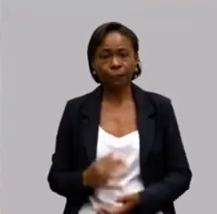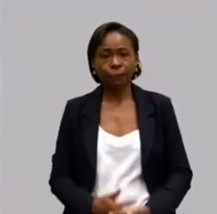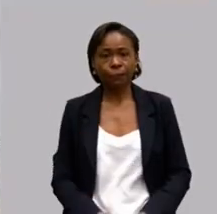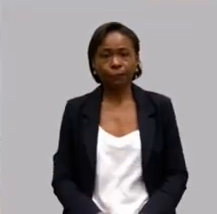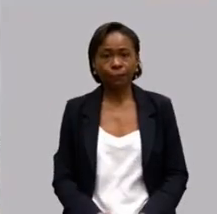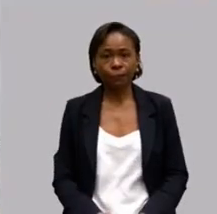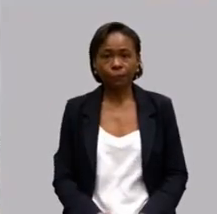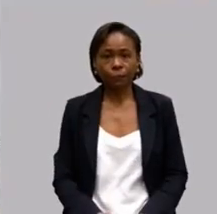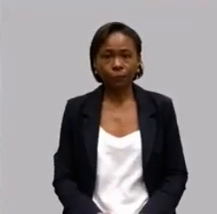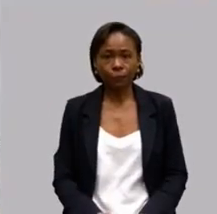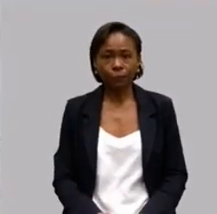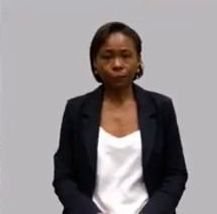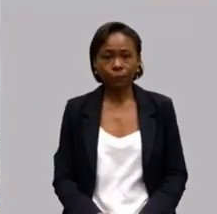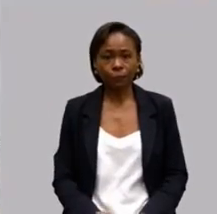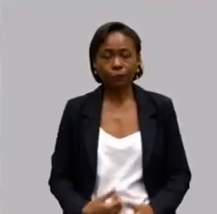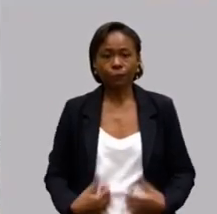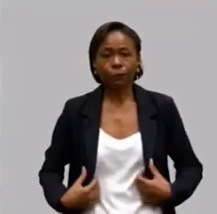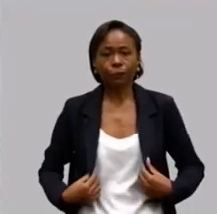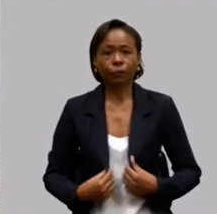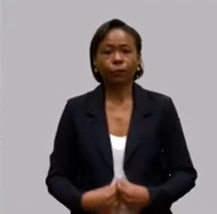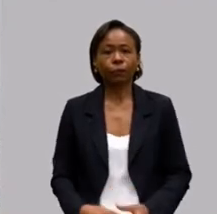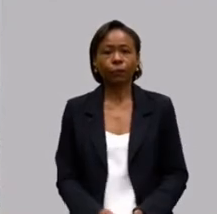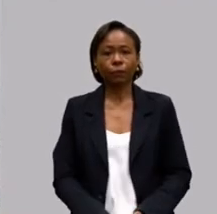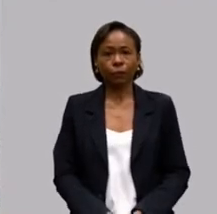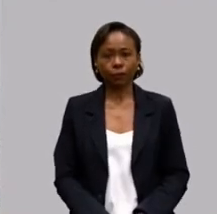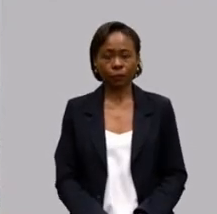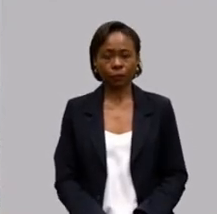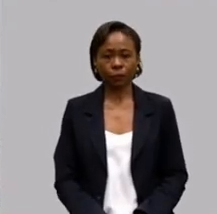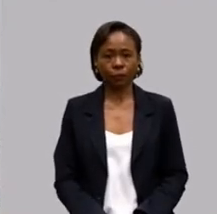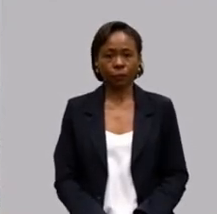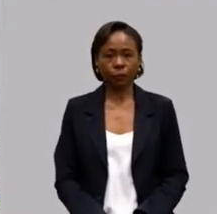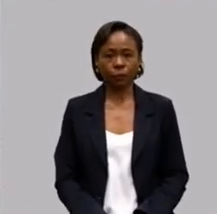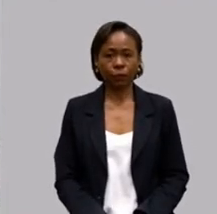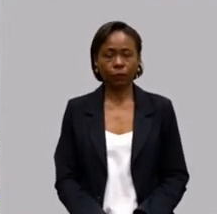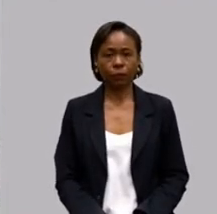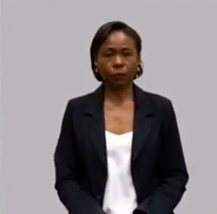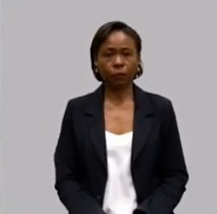palavra, senhor Amaury.